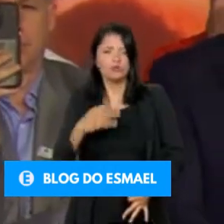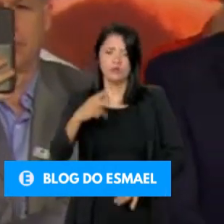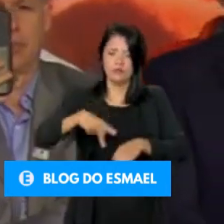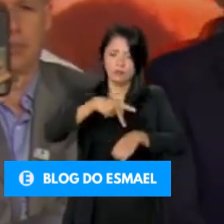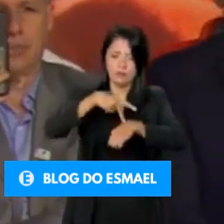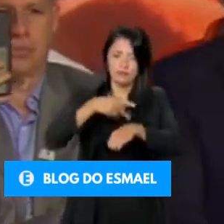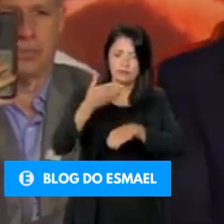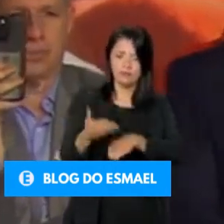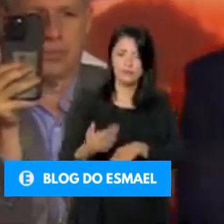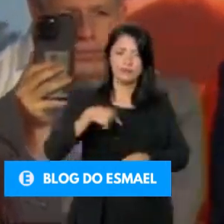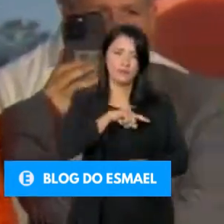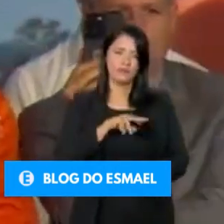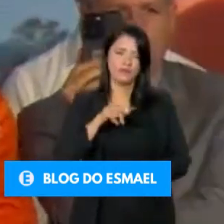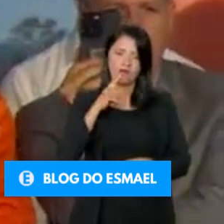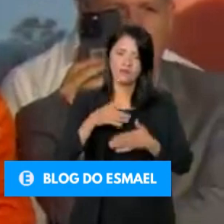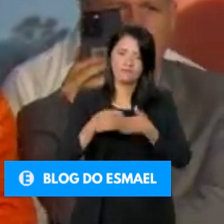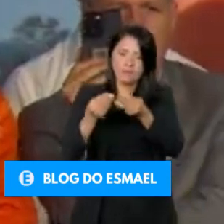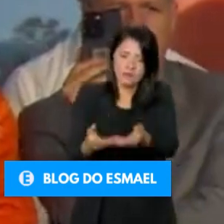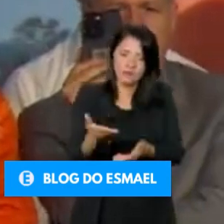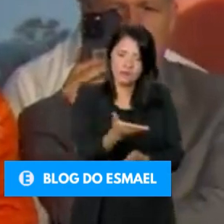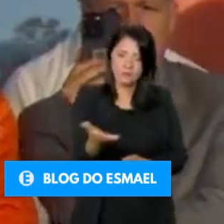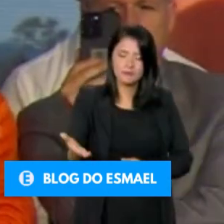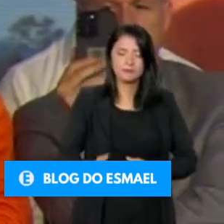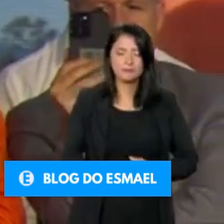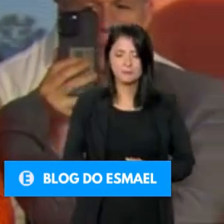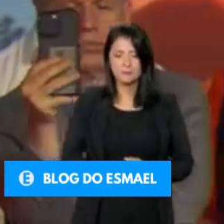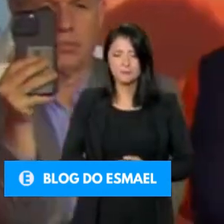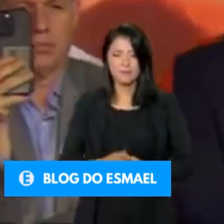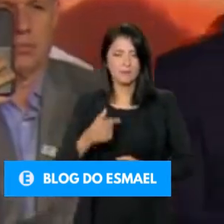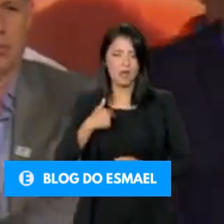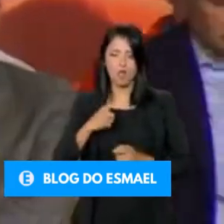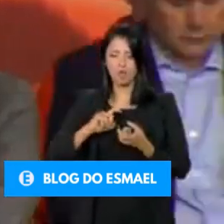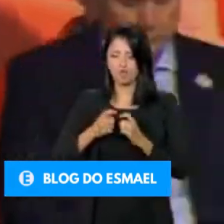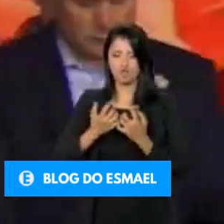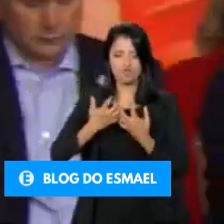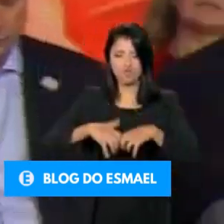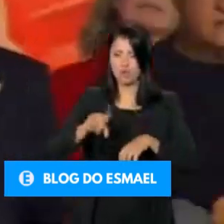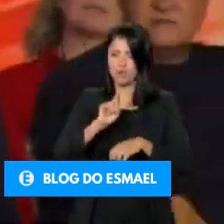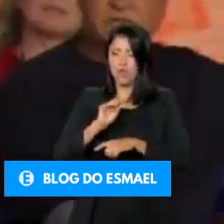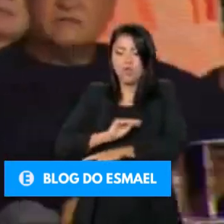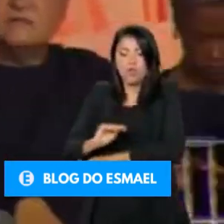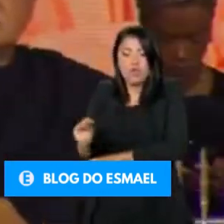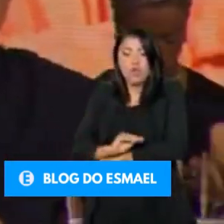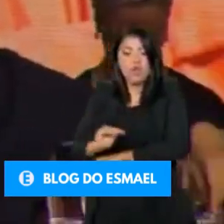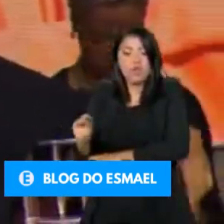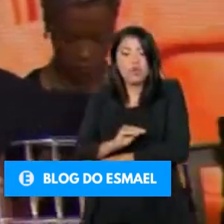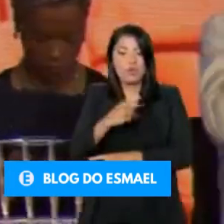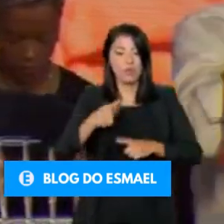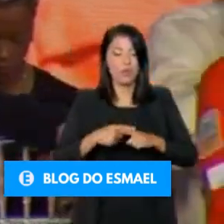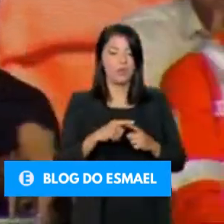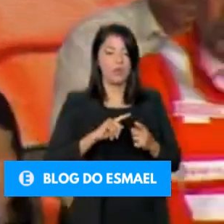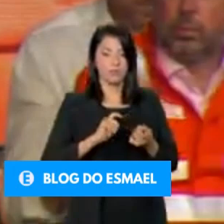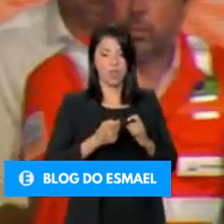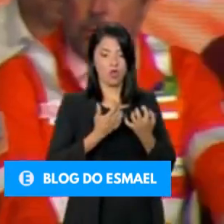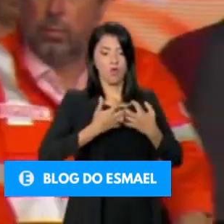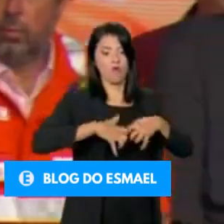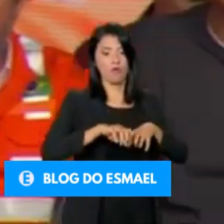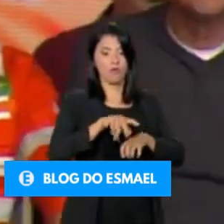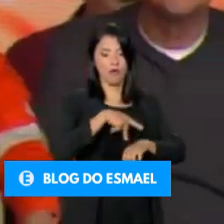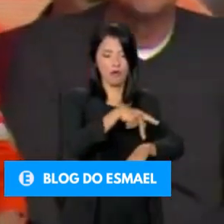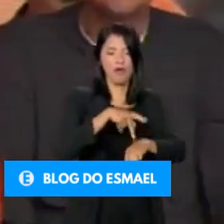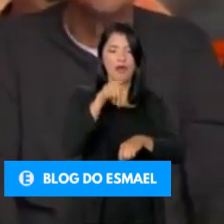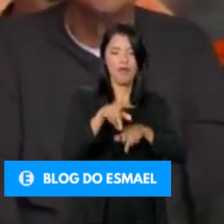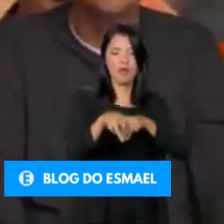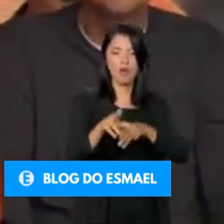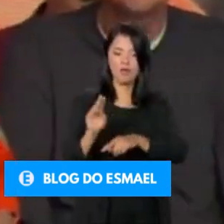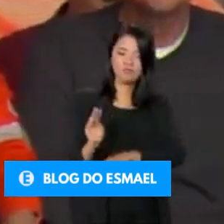país nós vamos entregar para vocês. Porque eu não governo, eu cuido. Porque governar um país é